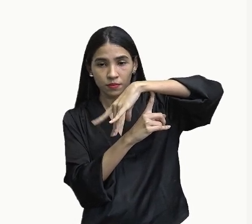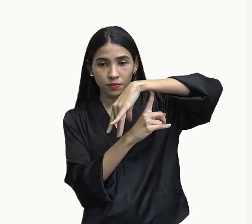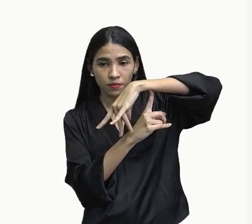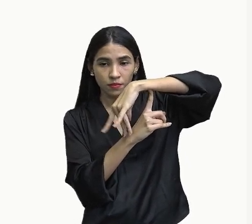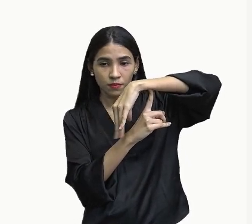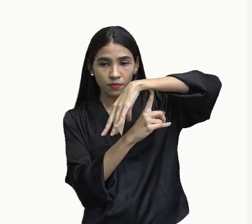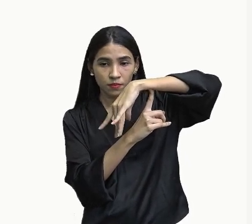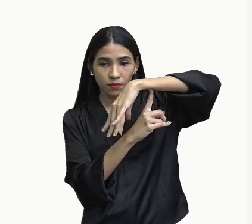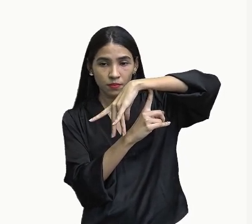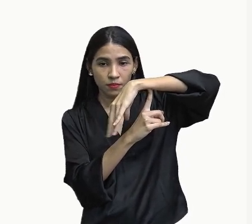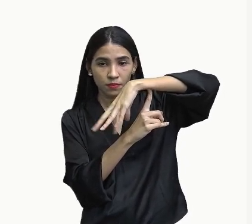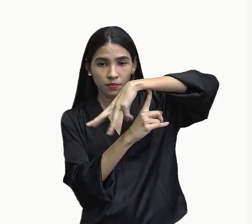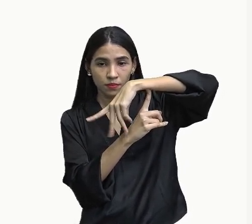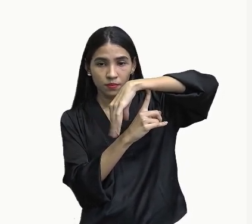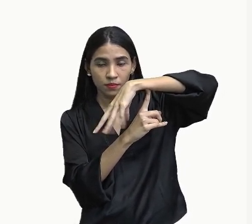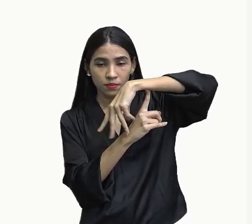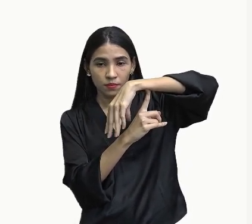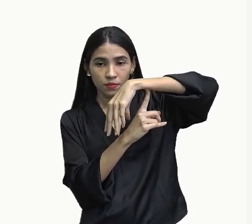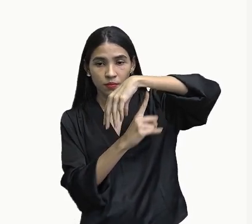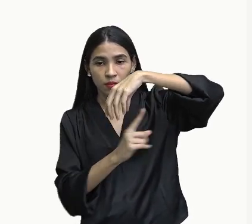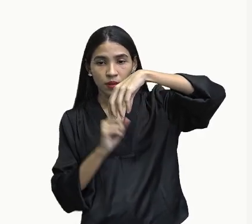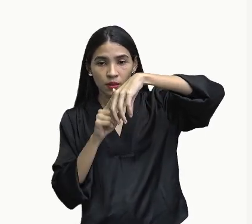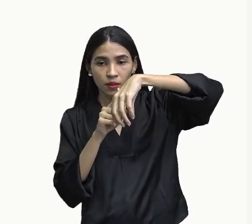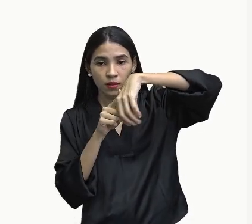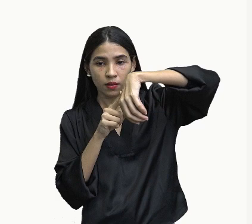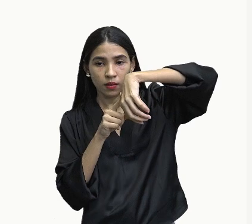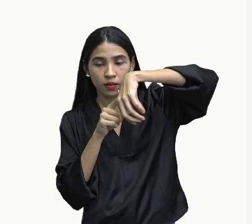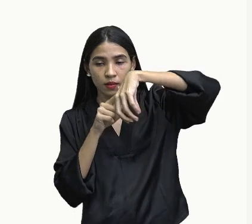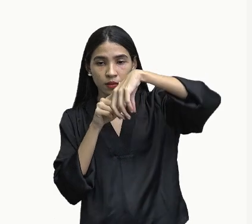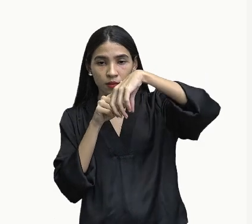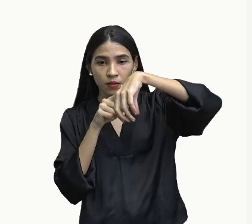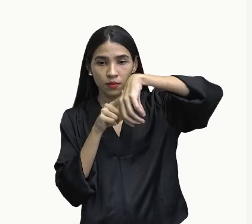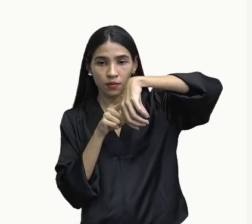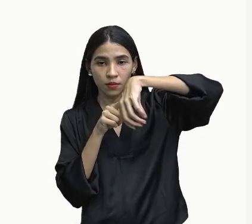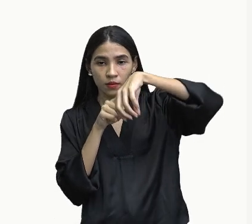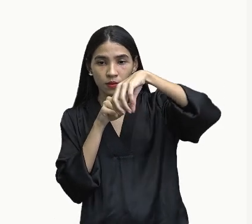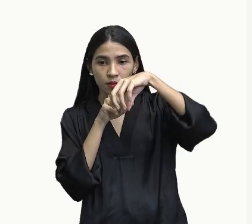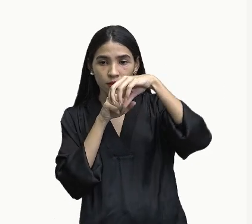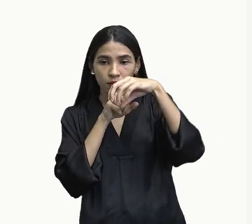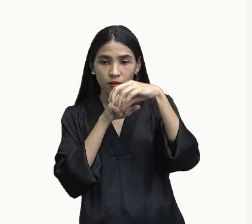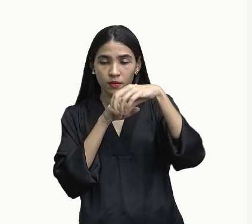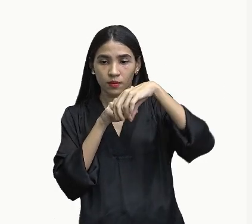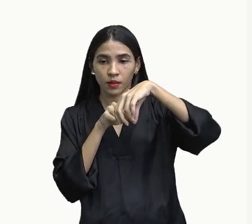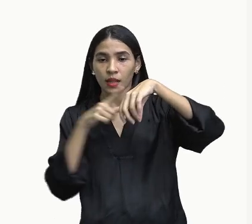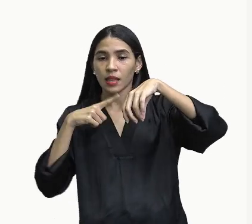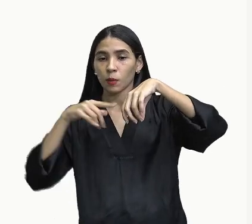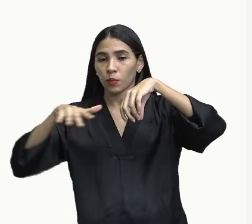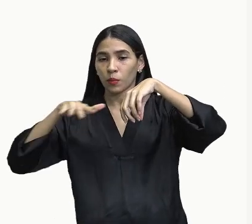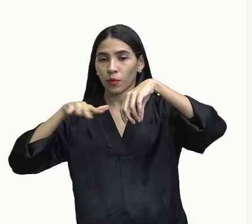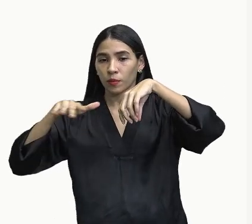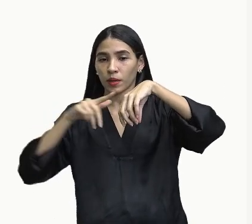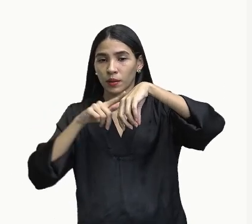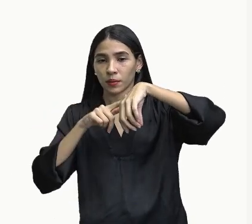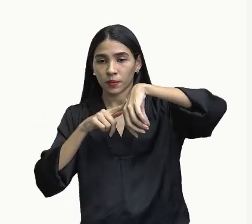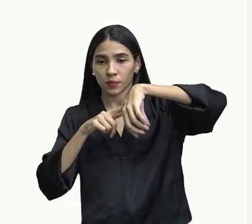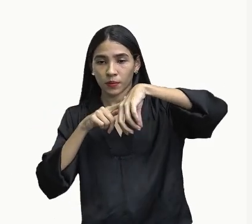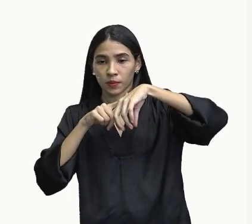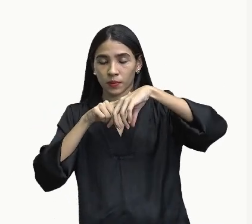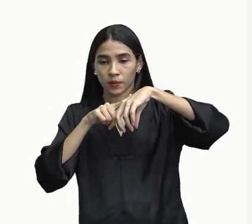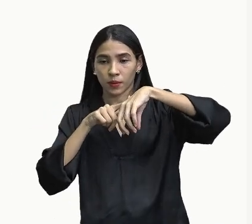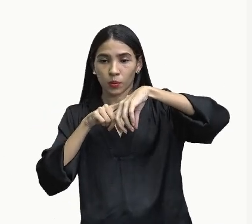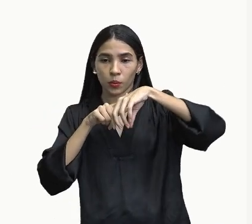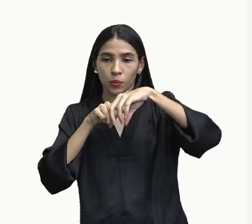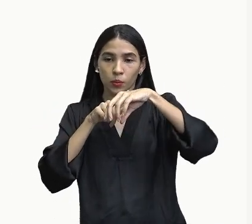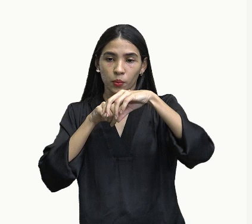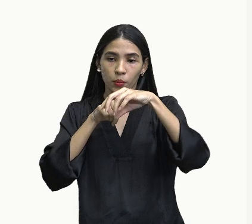eles comecem a se deslocar, e aqui nesse sentido, da esquerda para a direita, até ficar na estrutura em pé. Eles